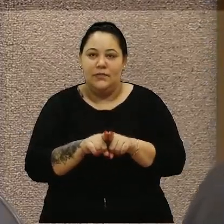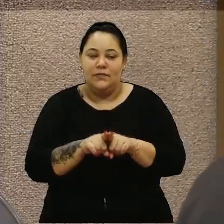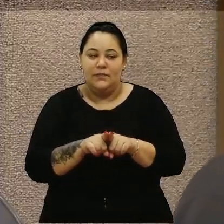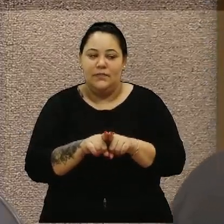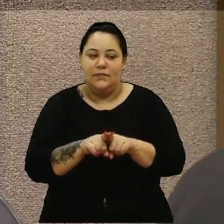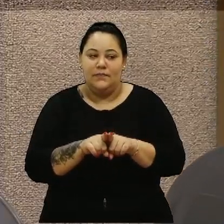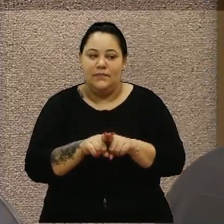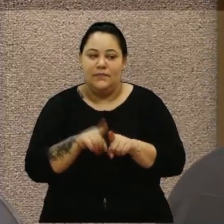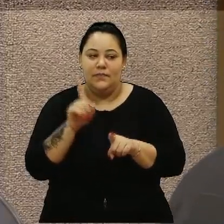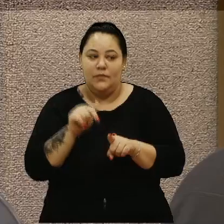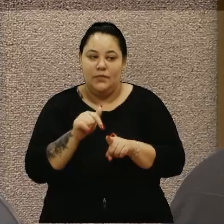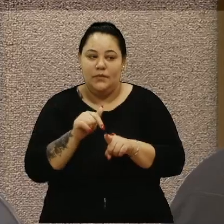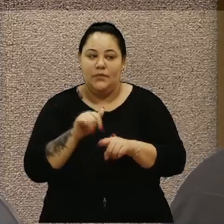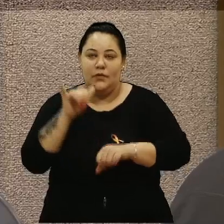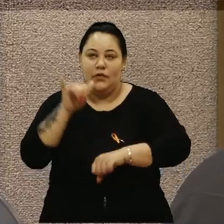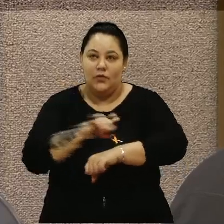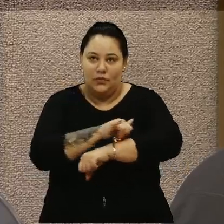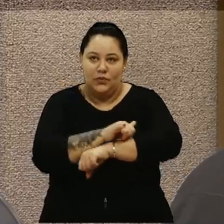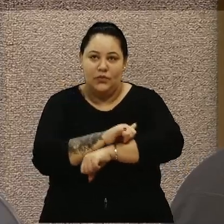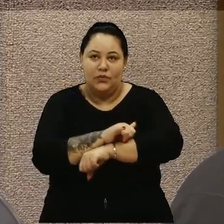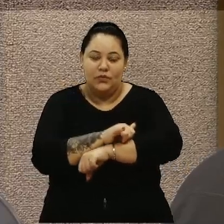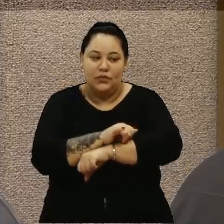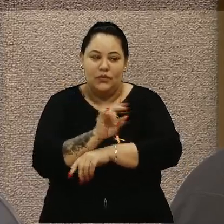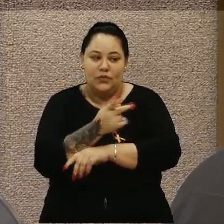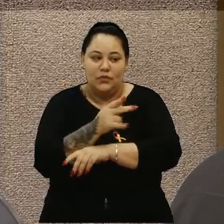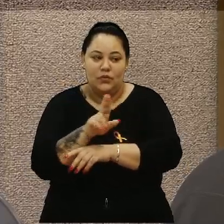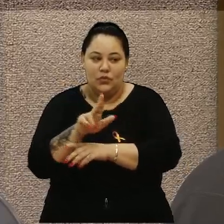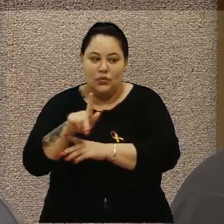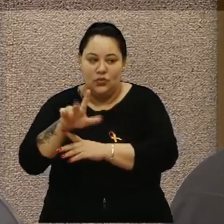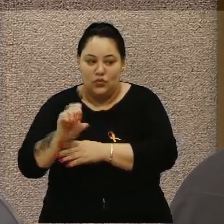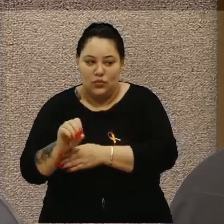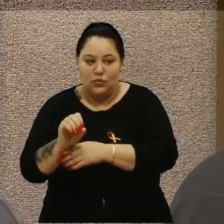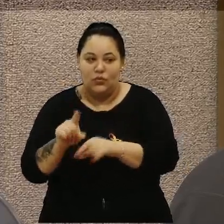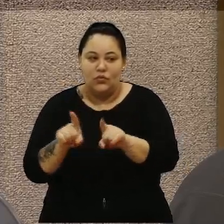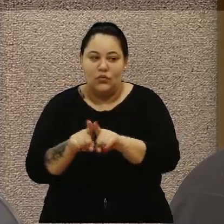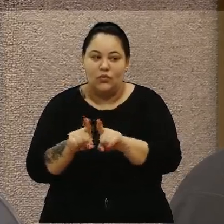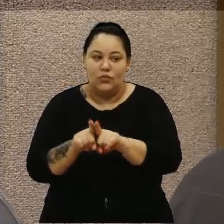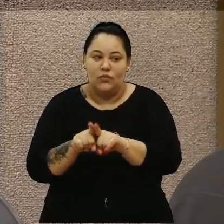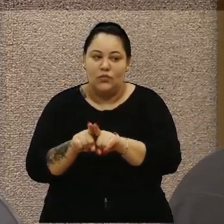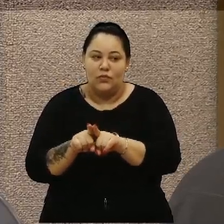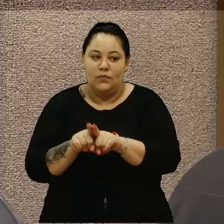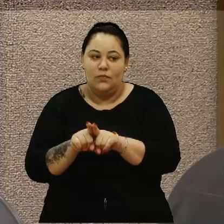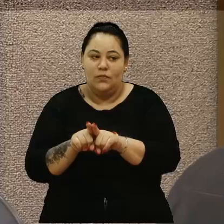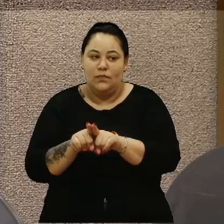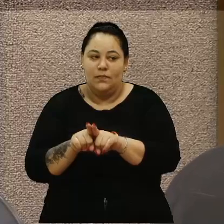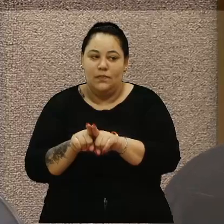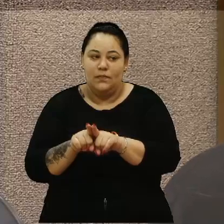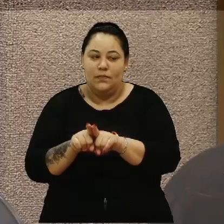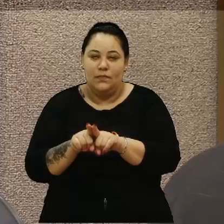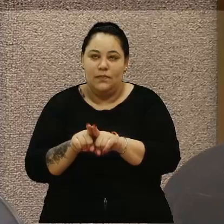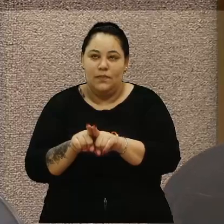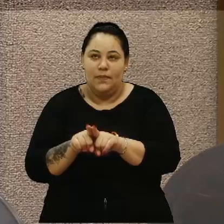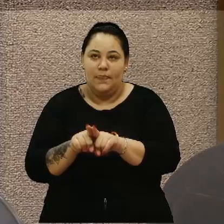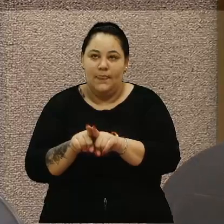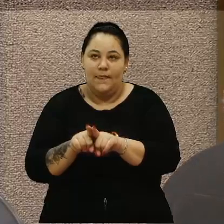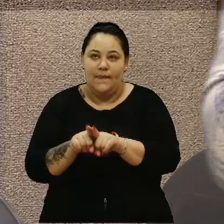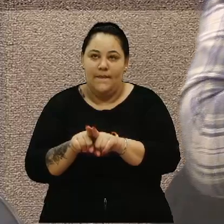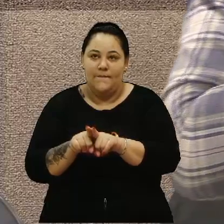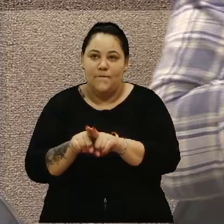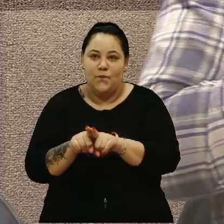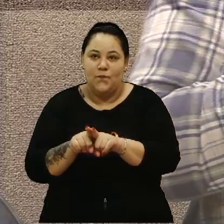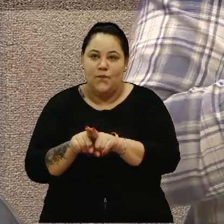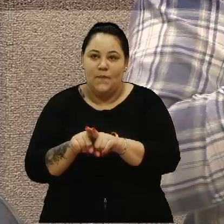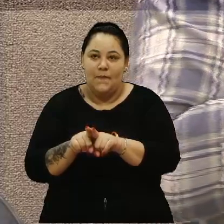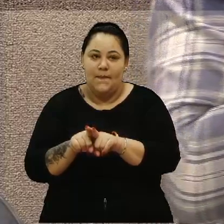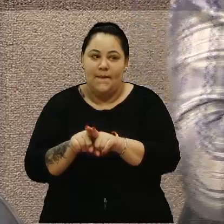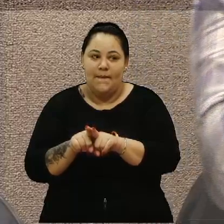tanto o aeroporto aqui, o Hugo Cantergiani, mais conhecido como o aeroporto Campo dos Bugres, né? Os